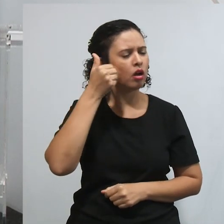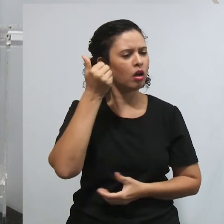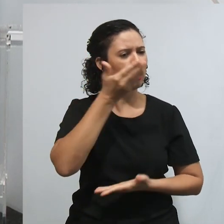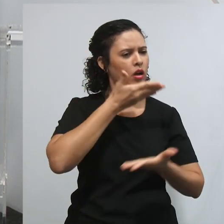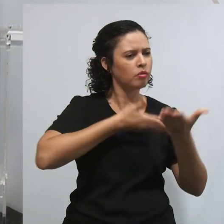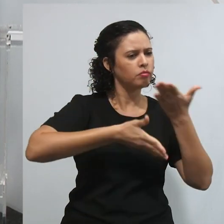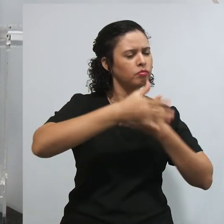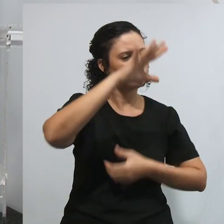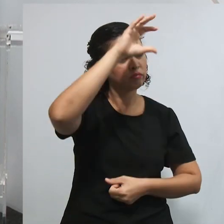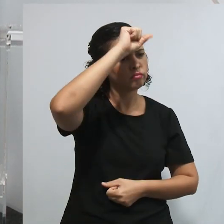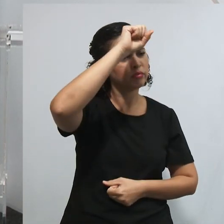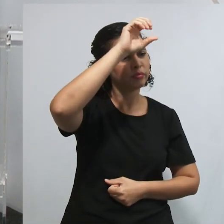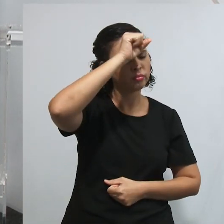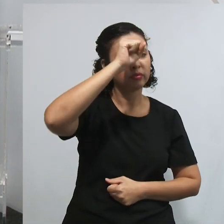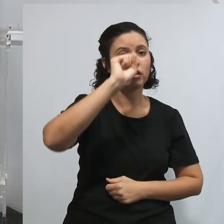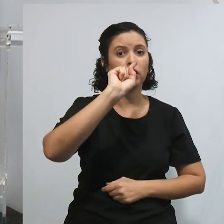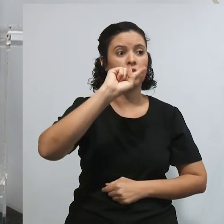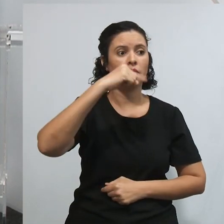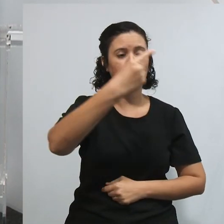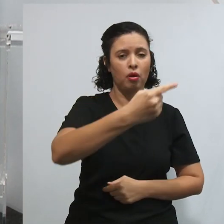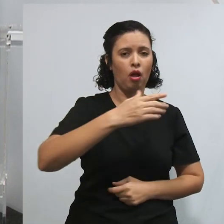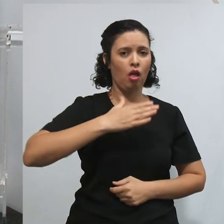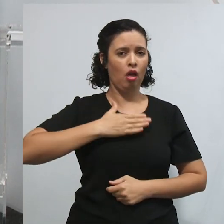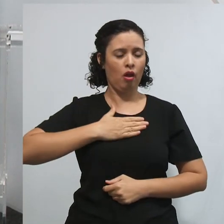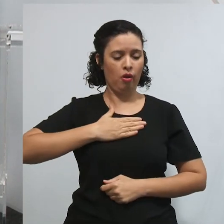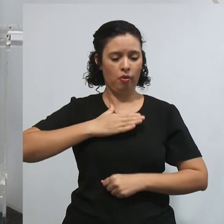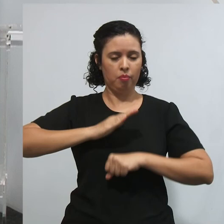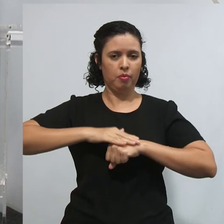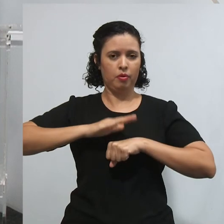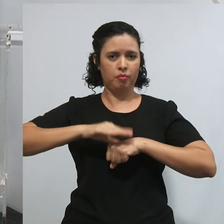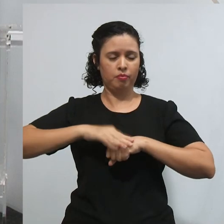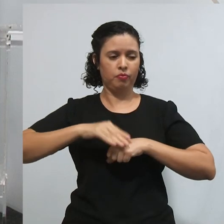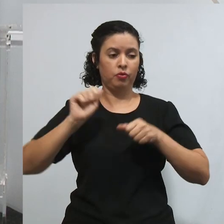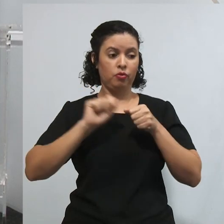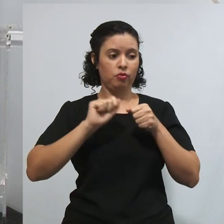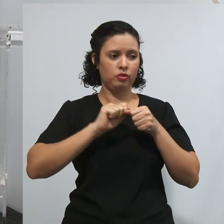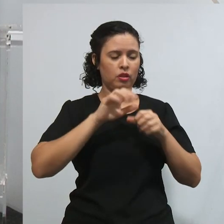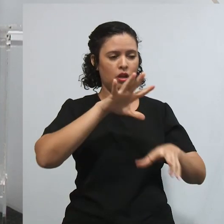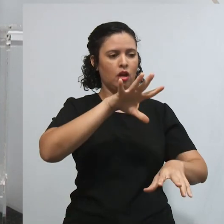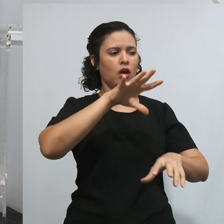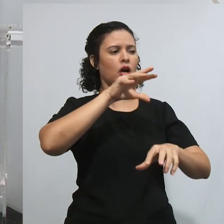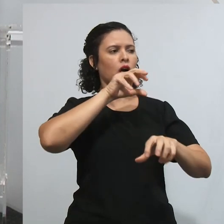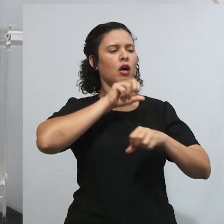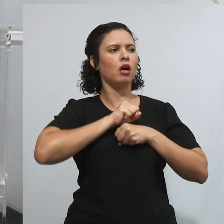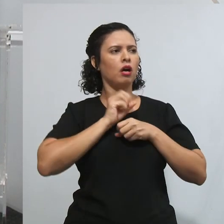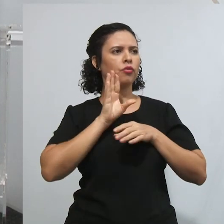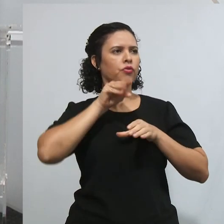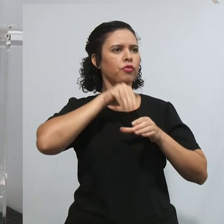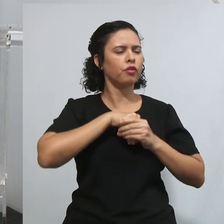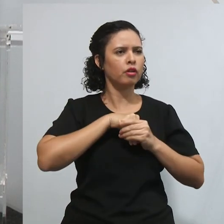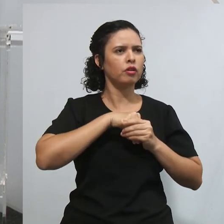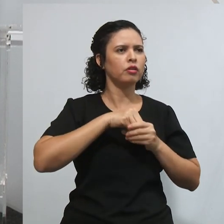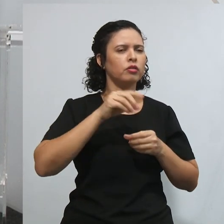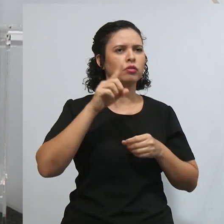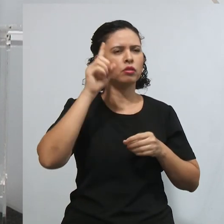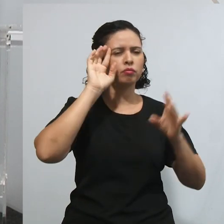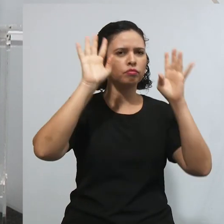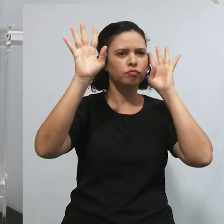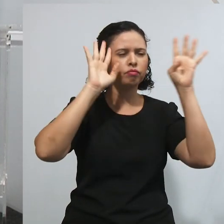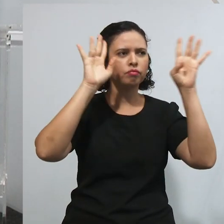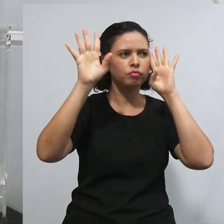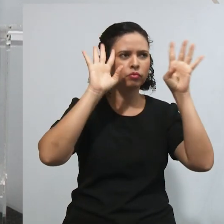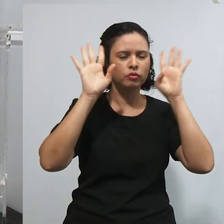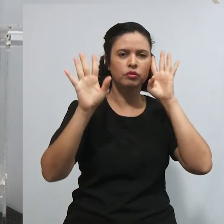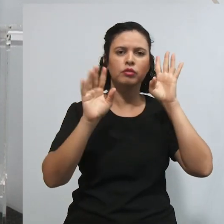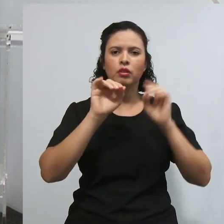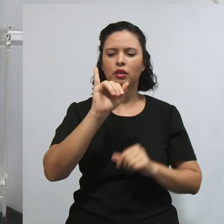depois se transforma num processo, né? Intrapessoal, depois eu internalizo. Então, o internalizar também é uma